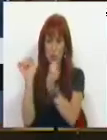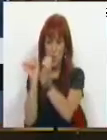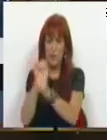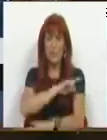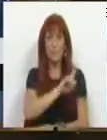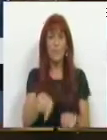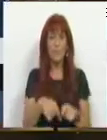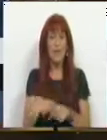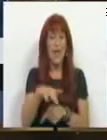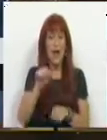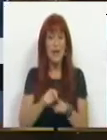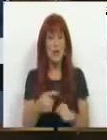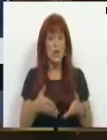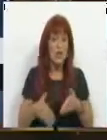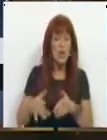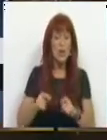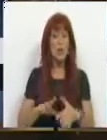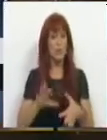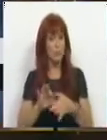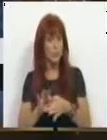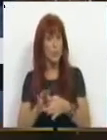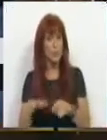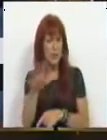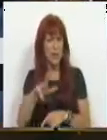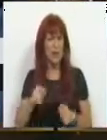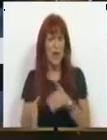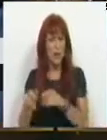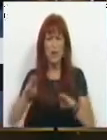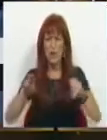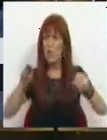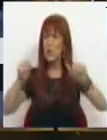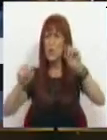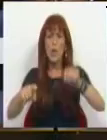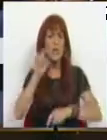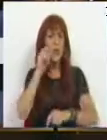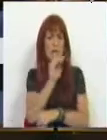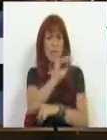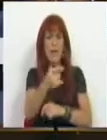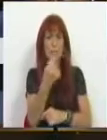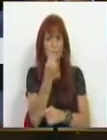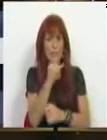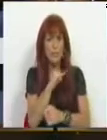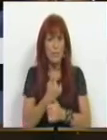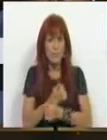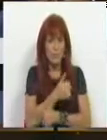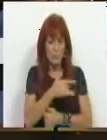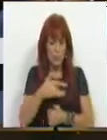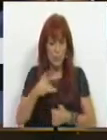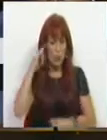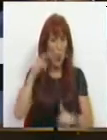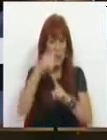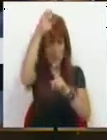social, no âmbito de uma estratégia nacional e de estratégias locais de segurança alimentar e nutricional com